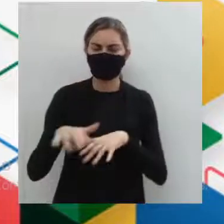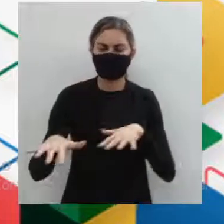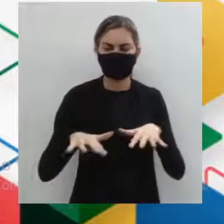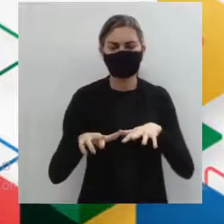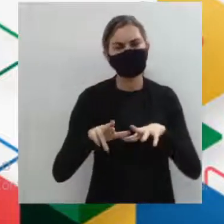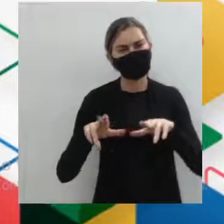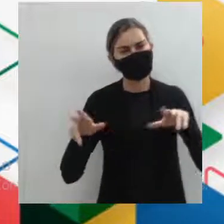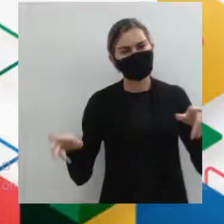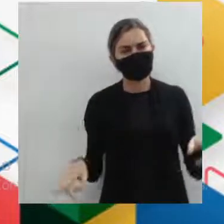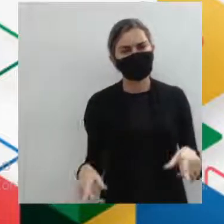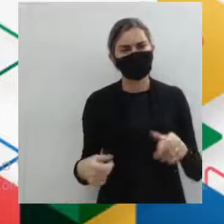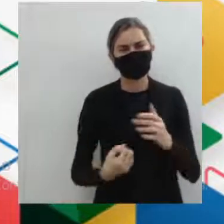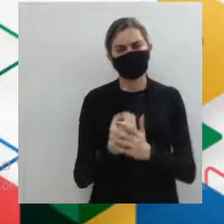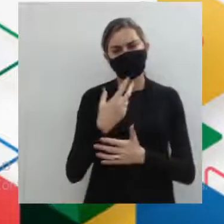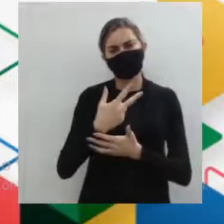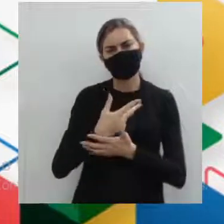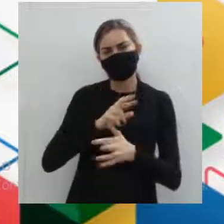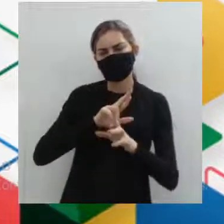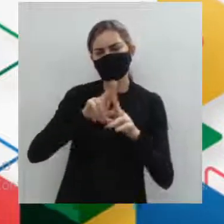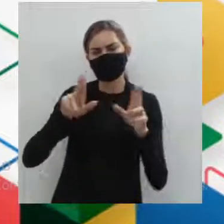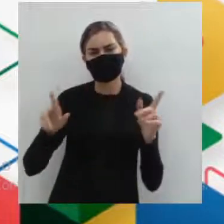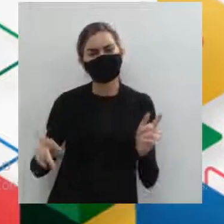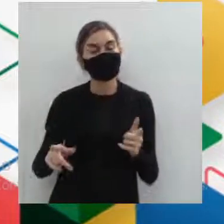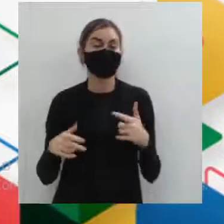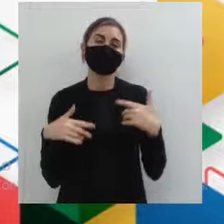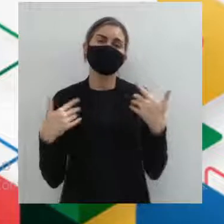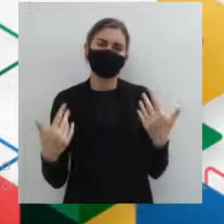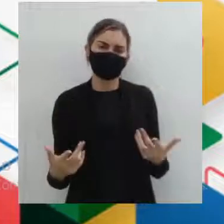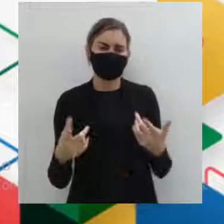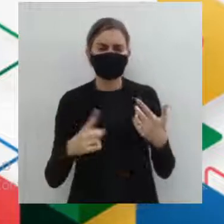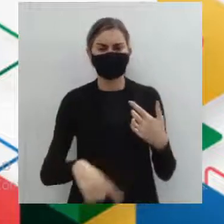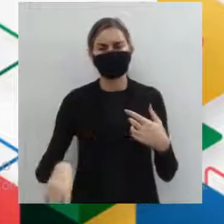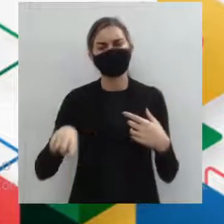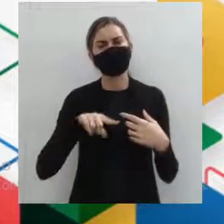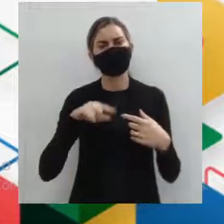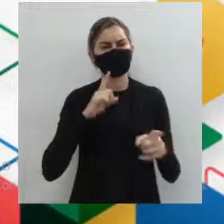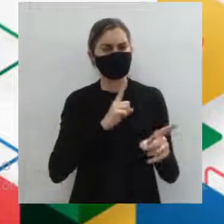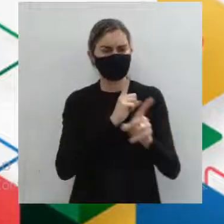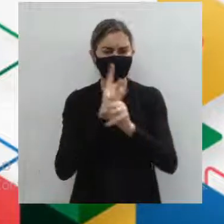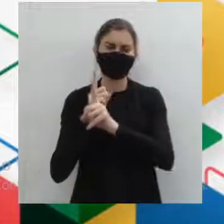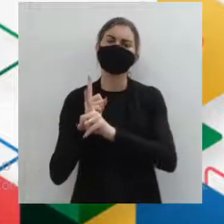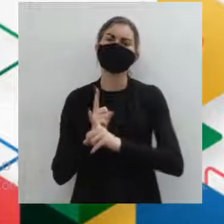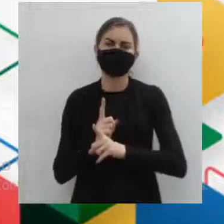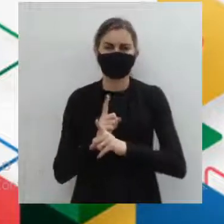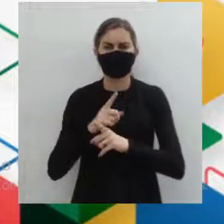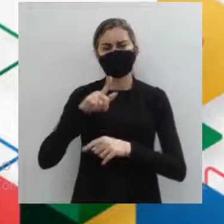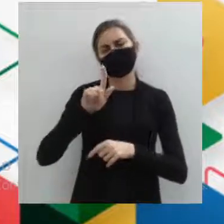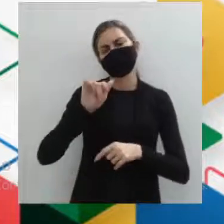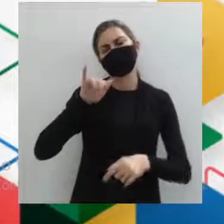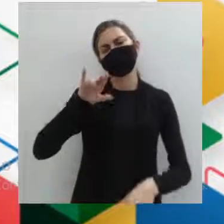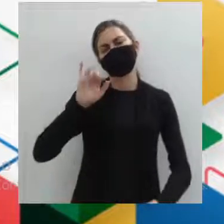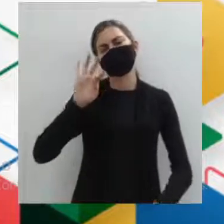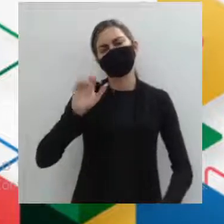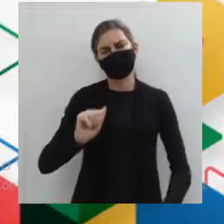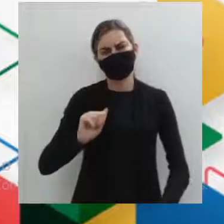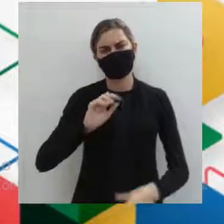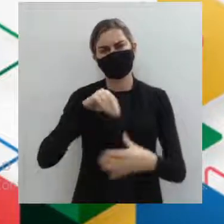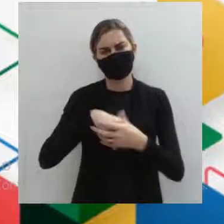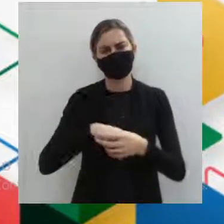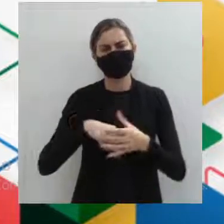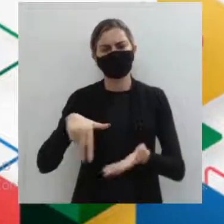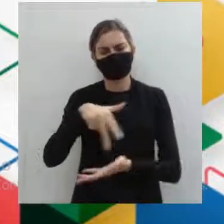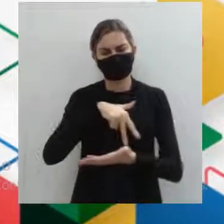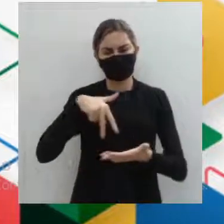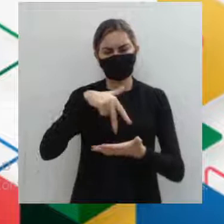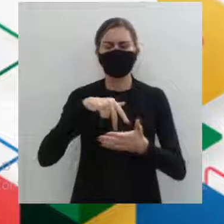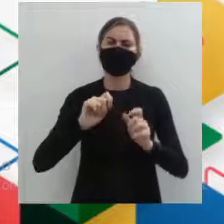Você gosta de criar coreografias? E será que a gente encontra ginástica dentro do universo da dança?